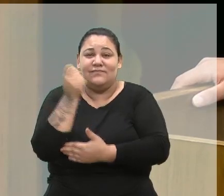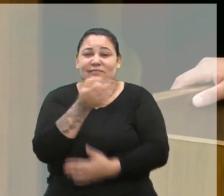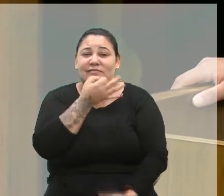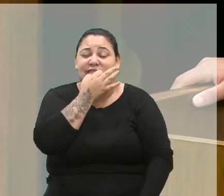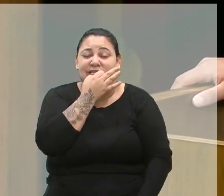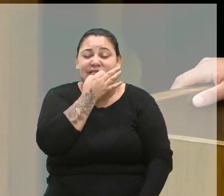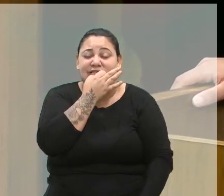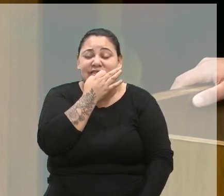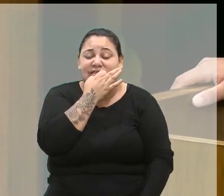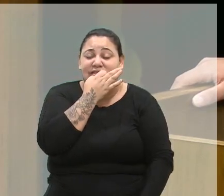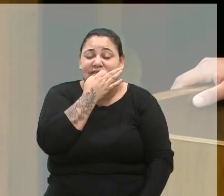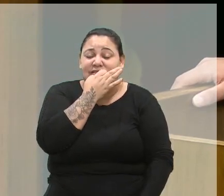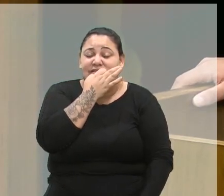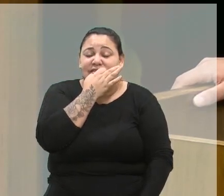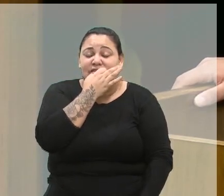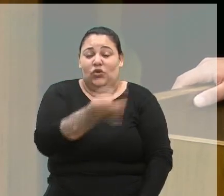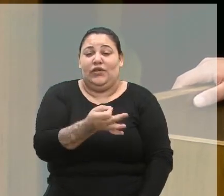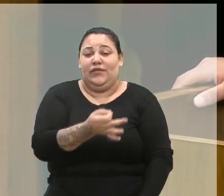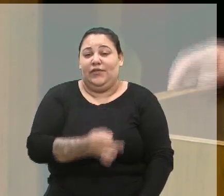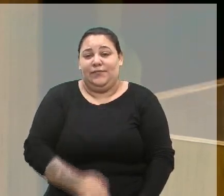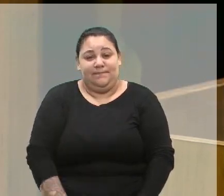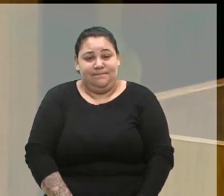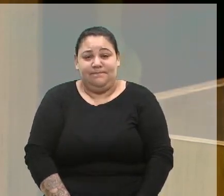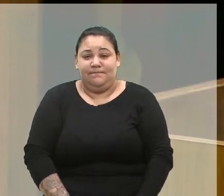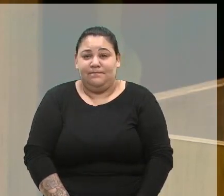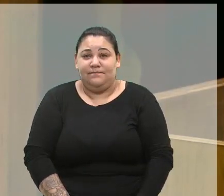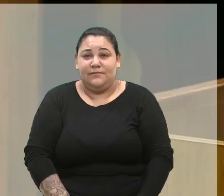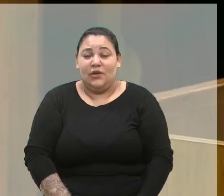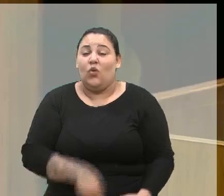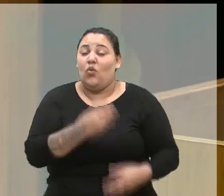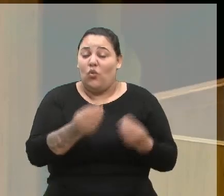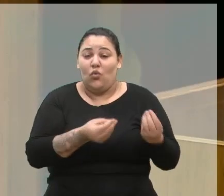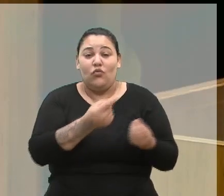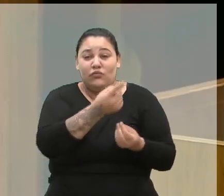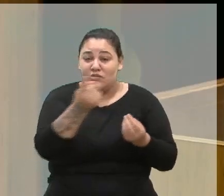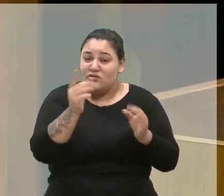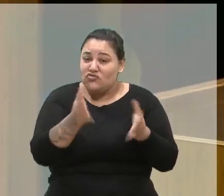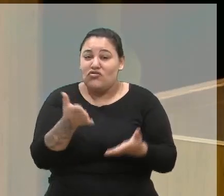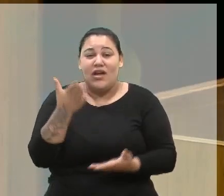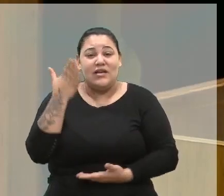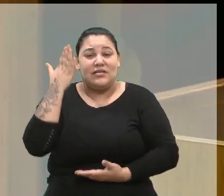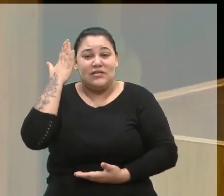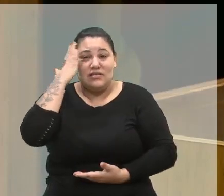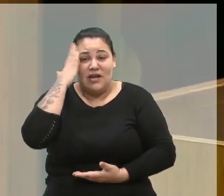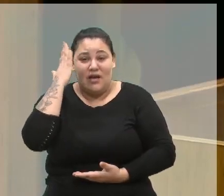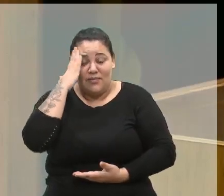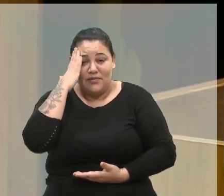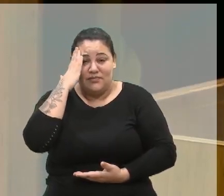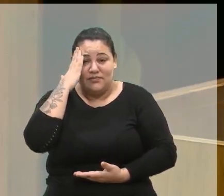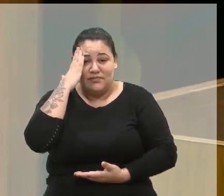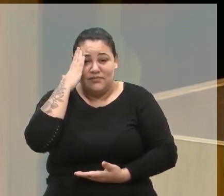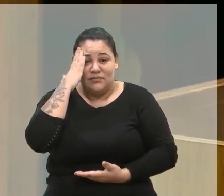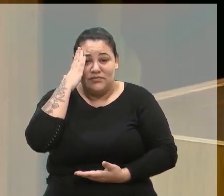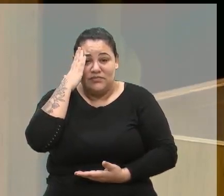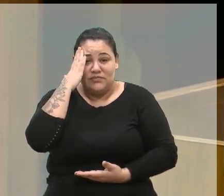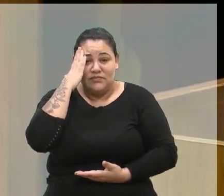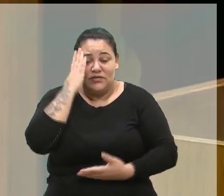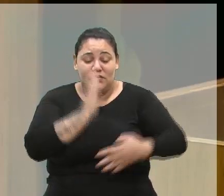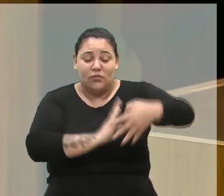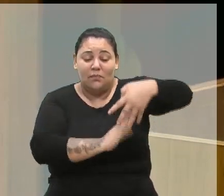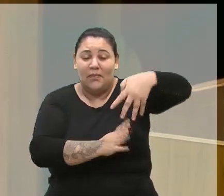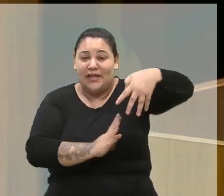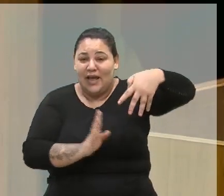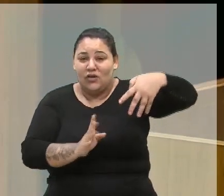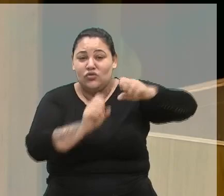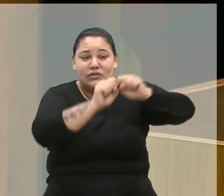péssimo estado. Então, como a gente sabe que esse funcionamento de pedágios veio para